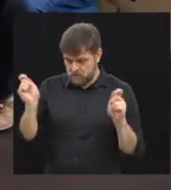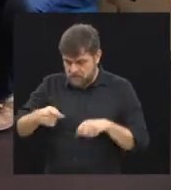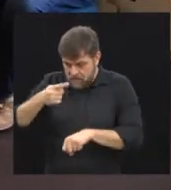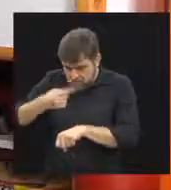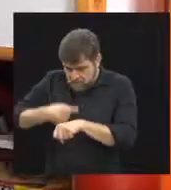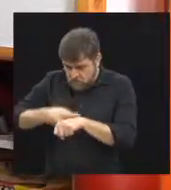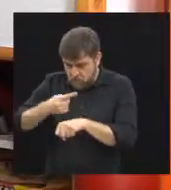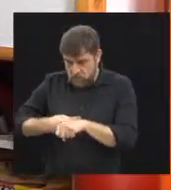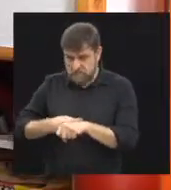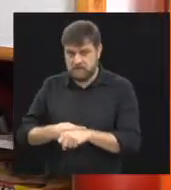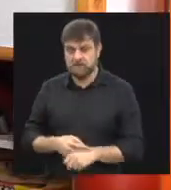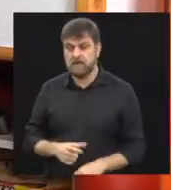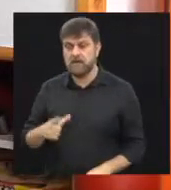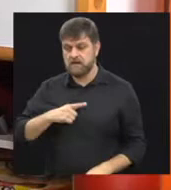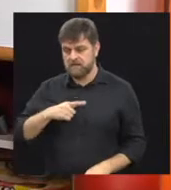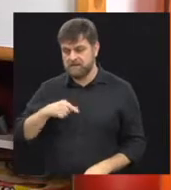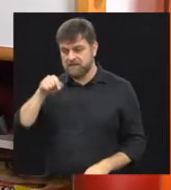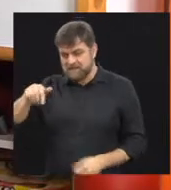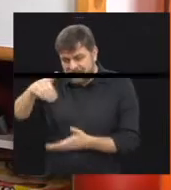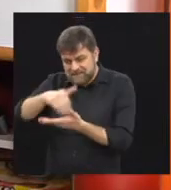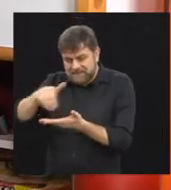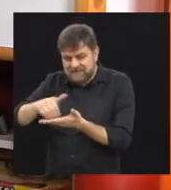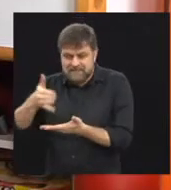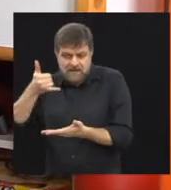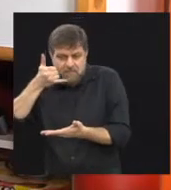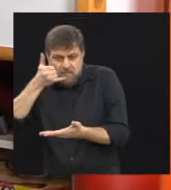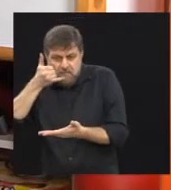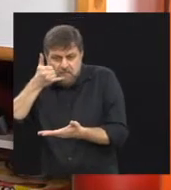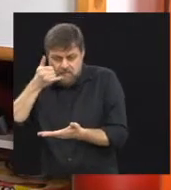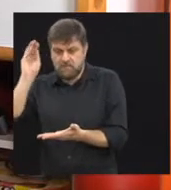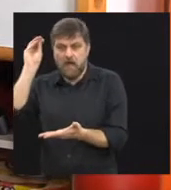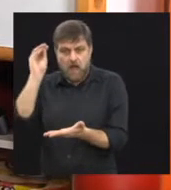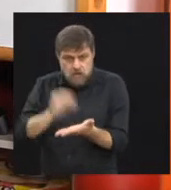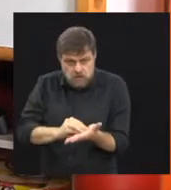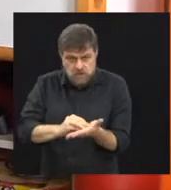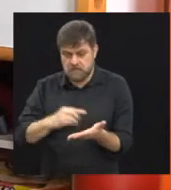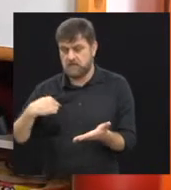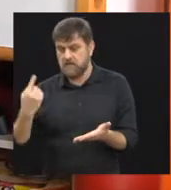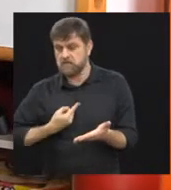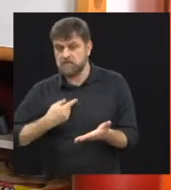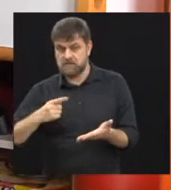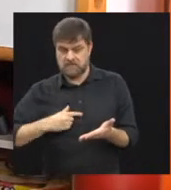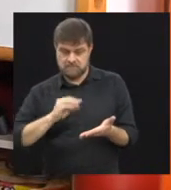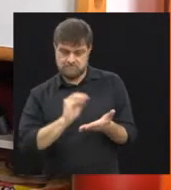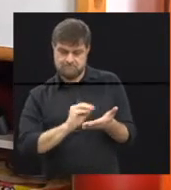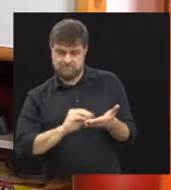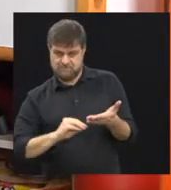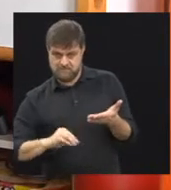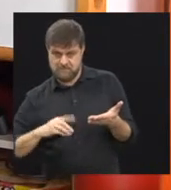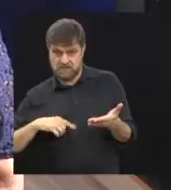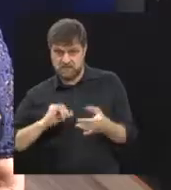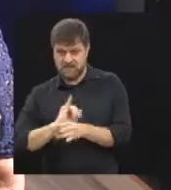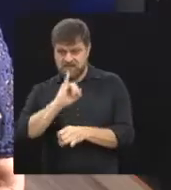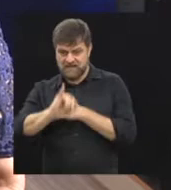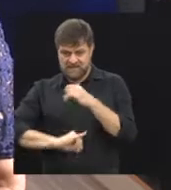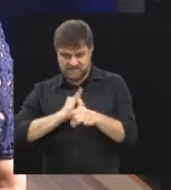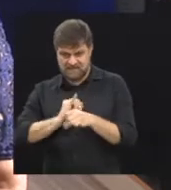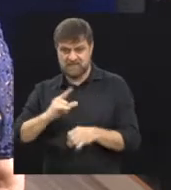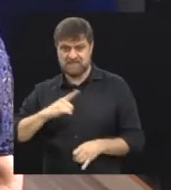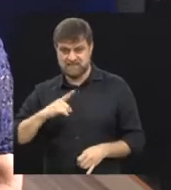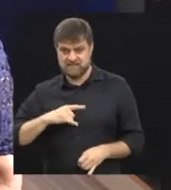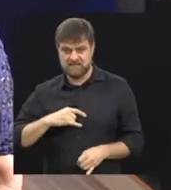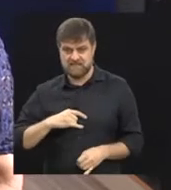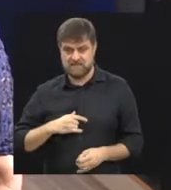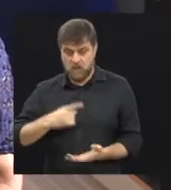já vão poder nós temos a nossa recepção, dos detalhes. Ali ela já agenda, nós já temos uma agenda eletrônica que entra